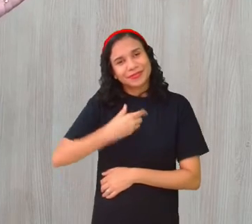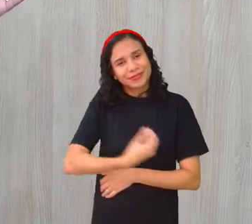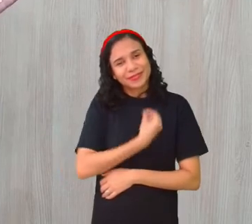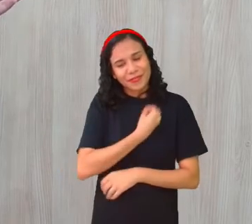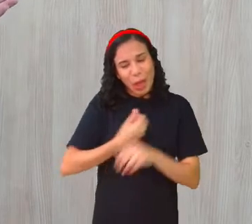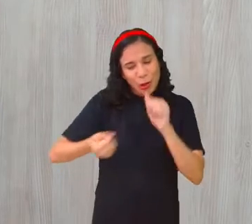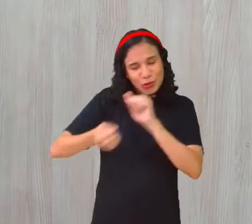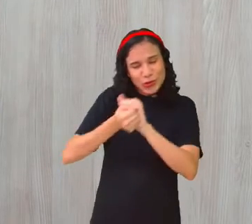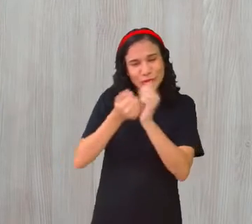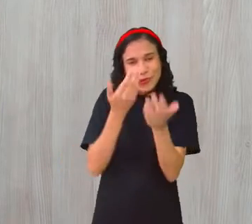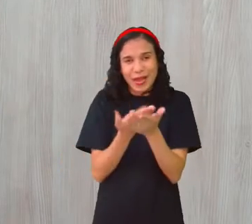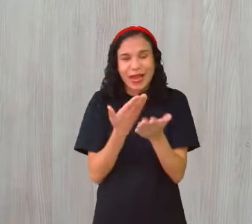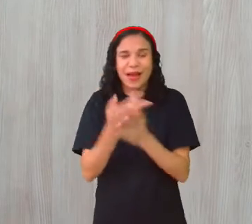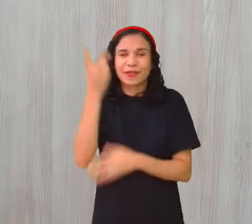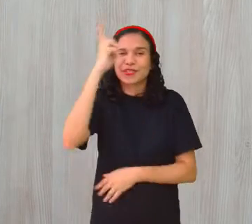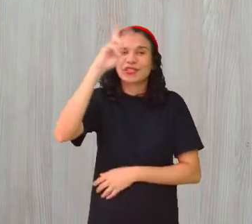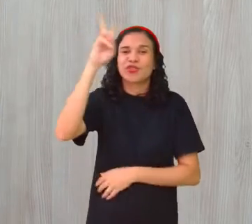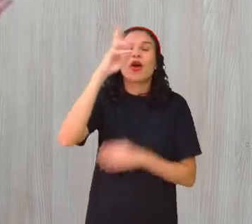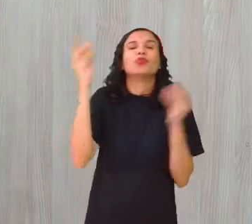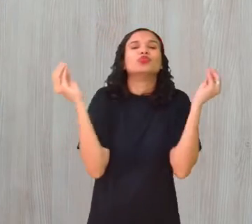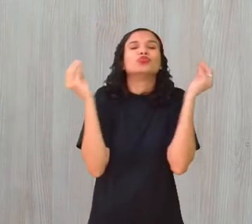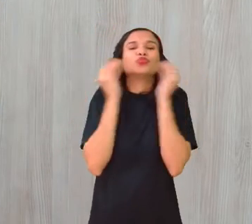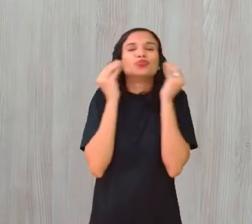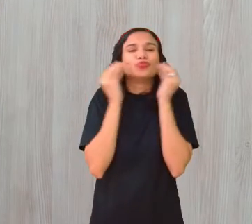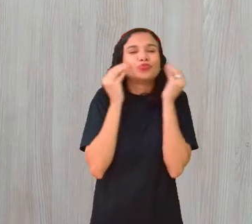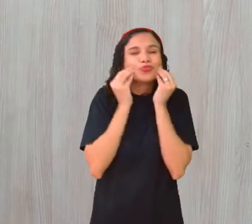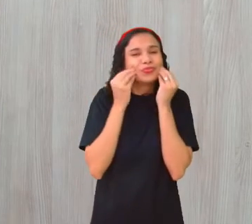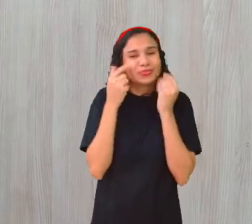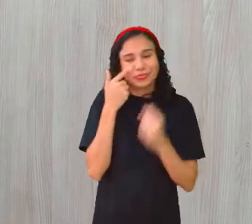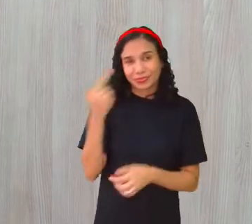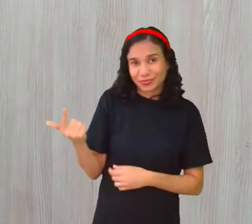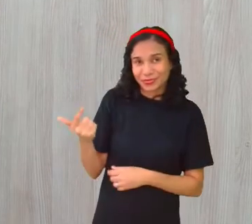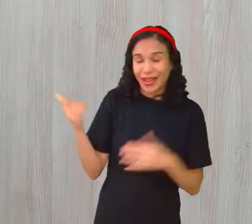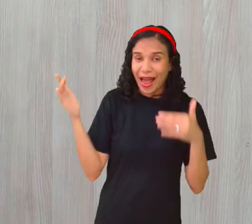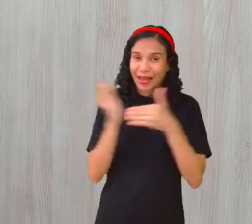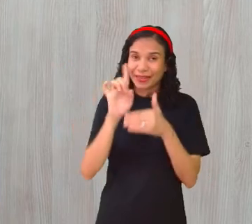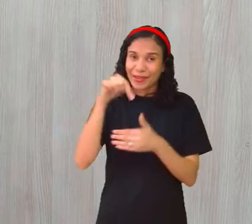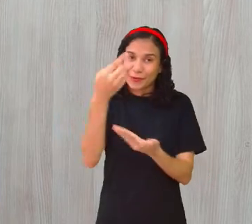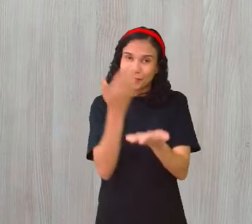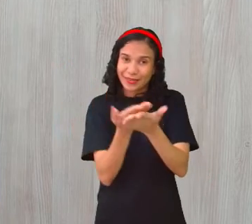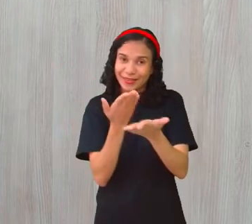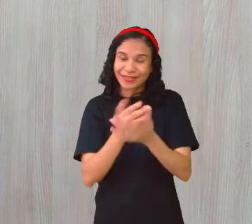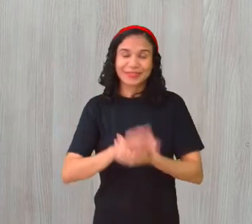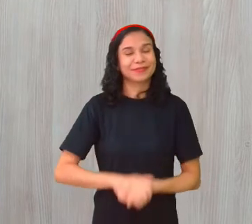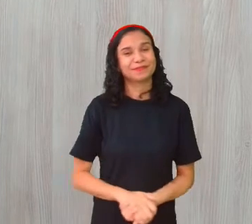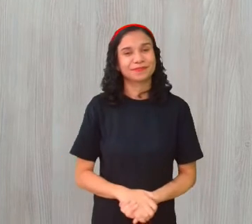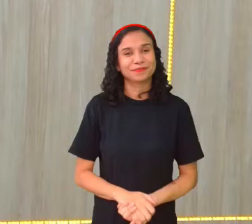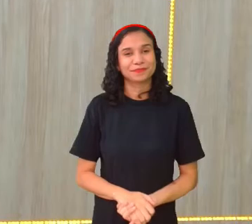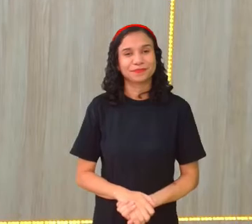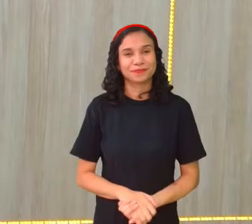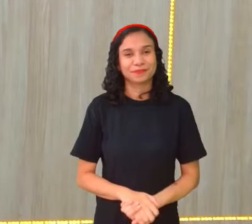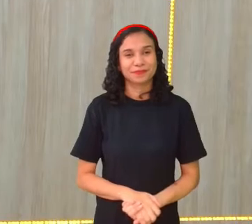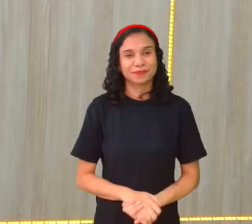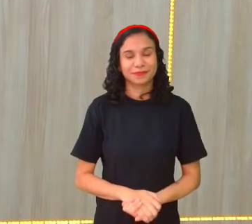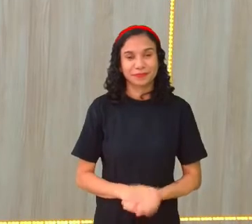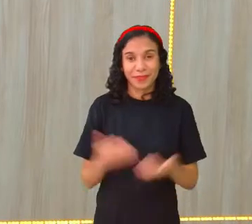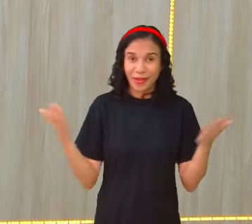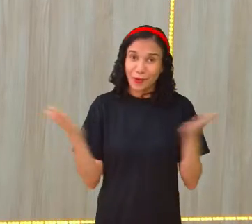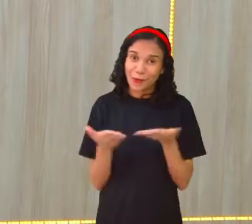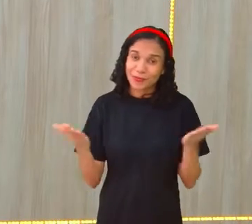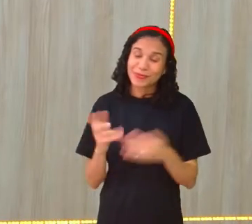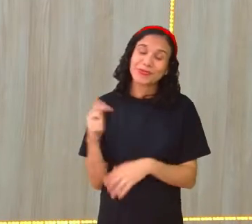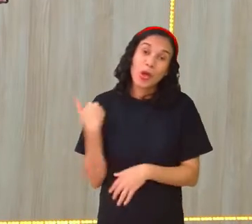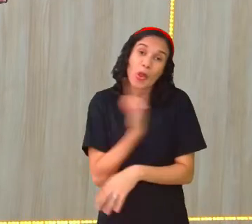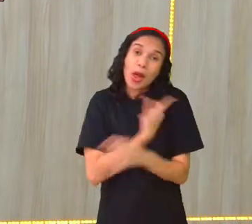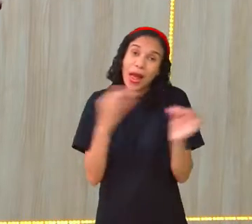aula de história. Um beijo do rostinho lindo. Até o próximo encontro, pessoal. Ô, gente, a